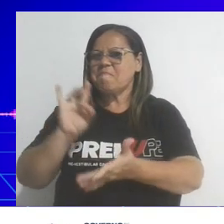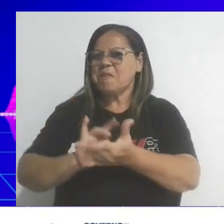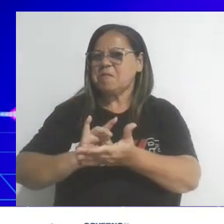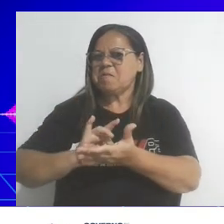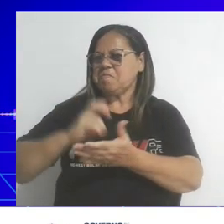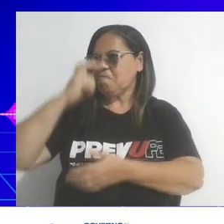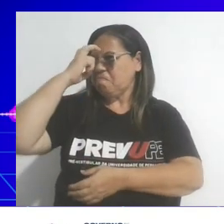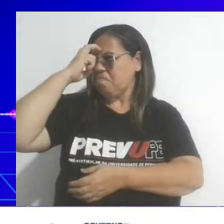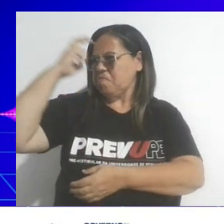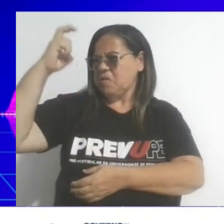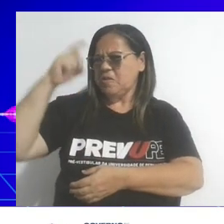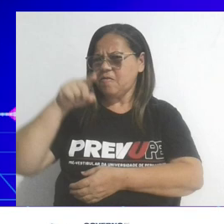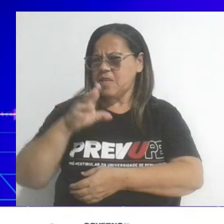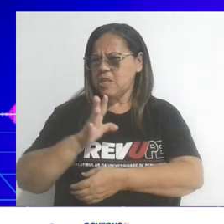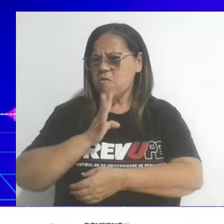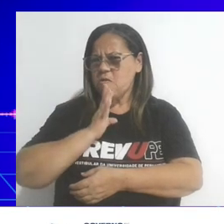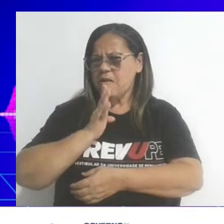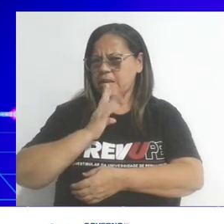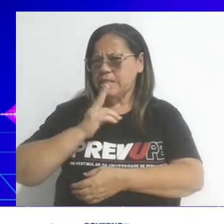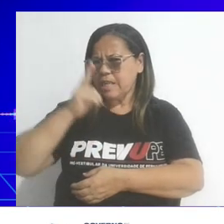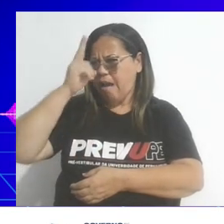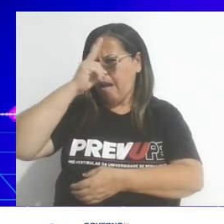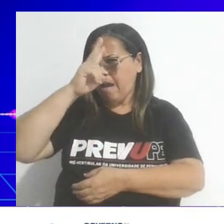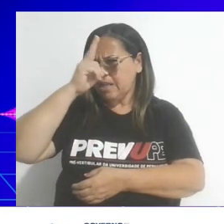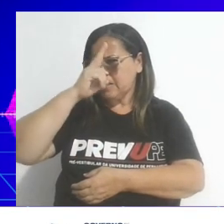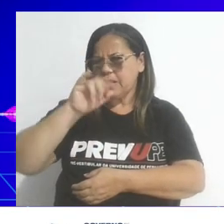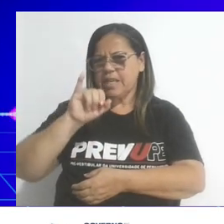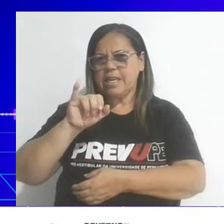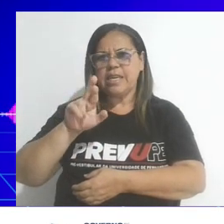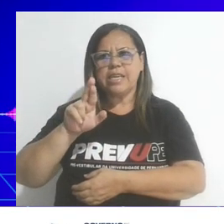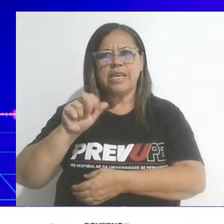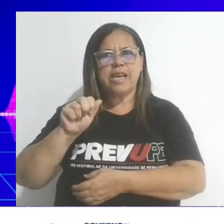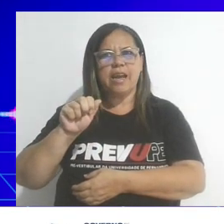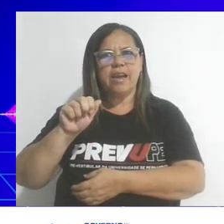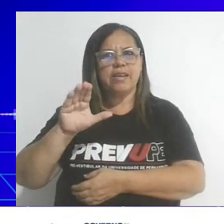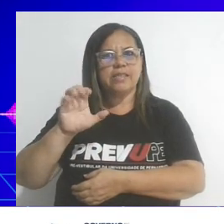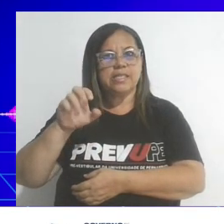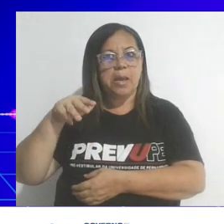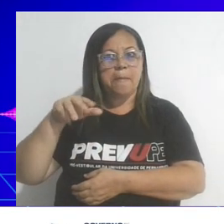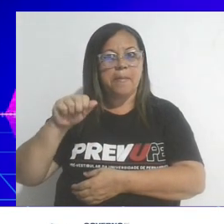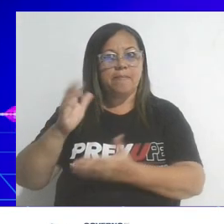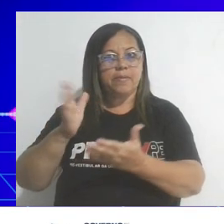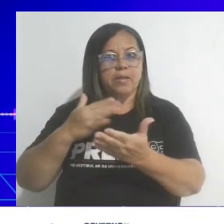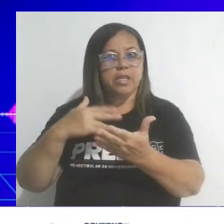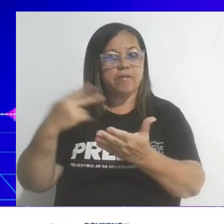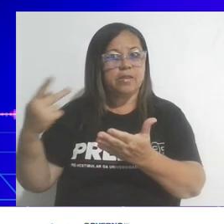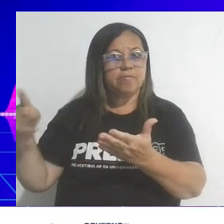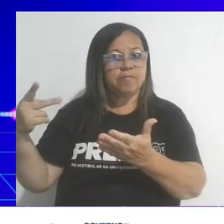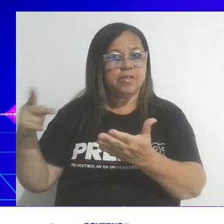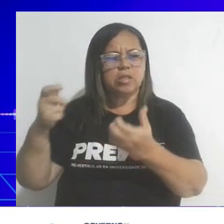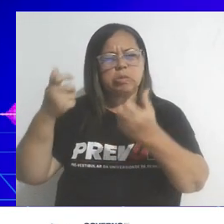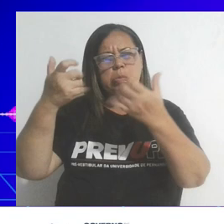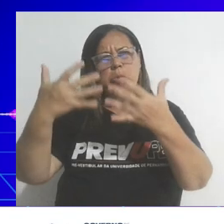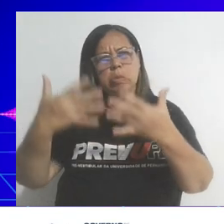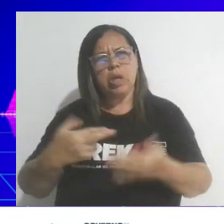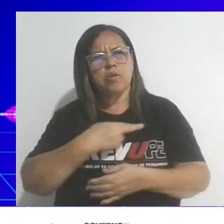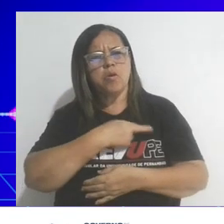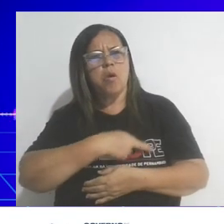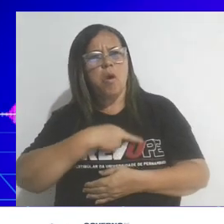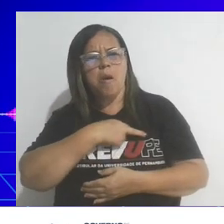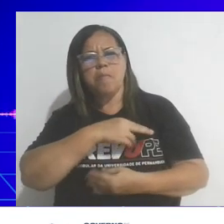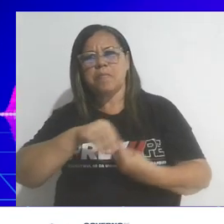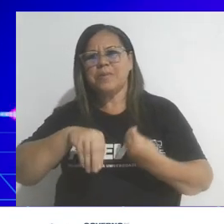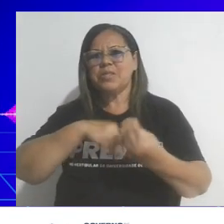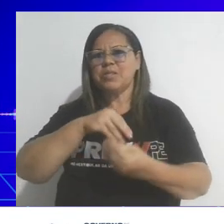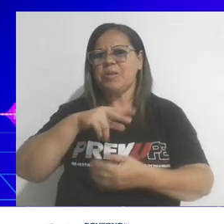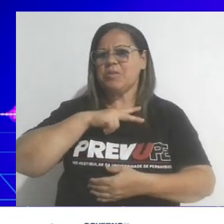gên vocês conhecem a história de iraca Pois é nessa obra ele fez uma mistura incrível de romance com a chegada